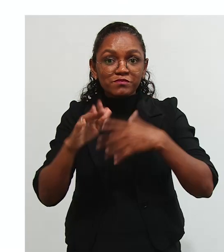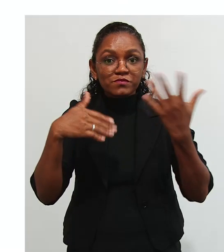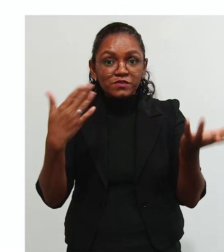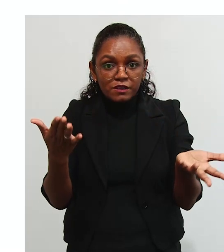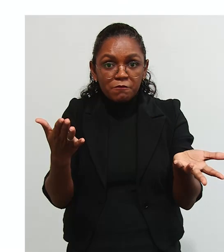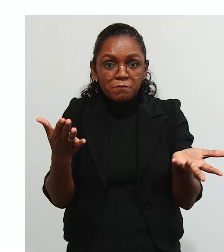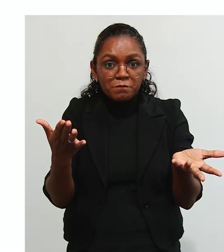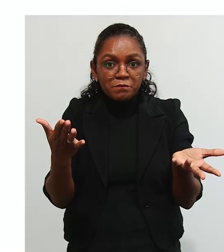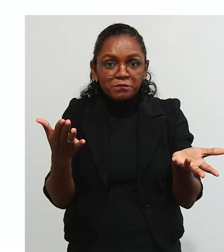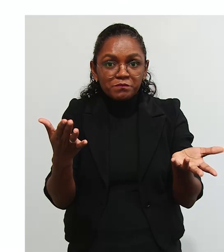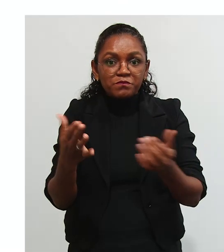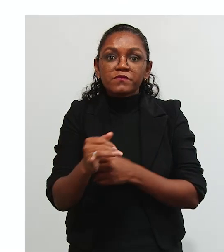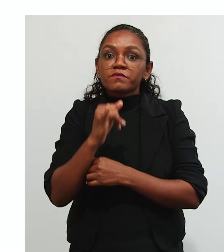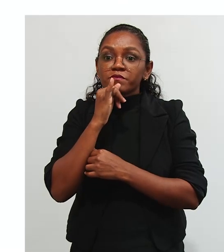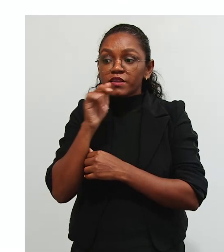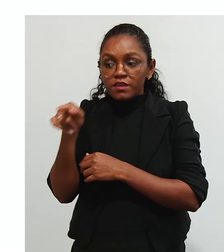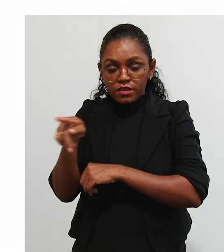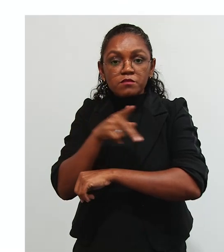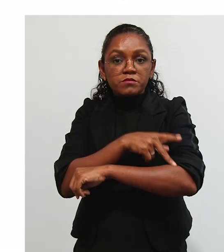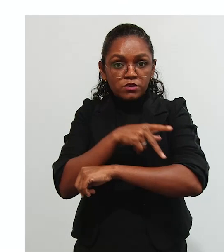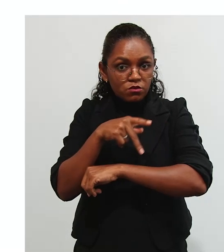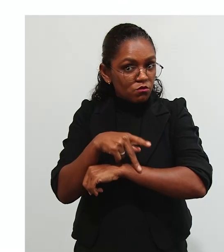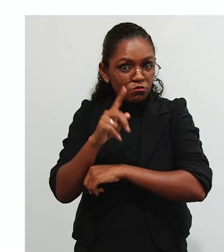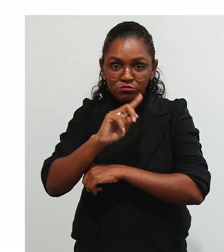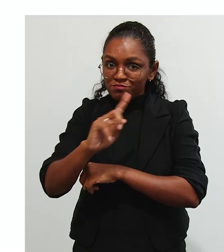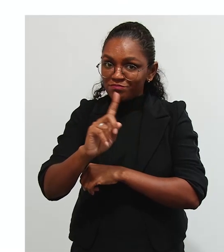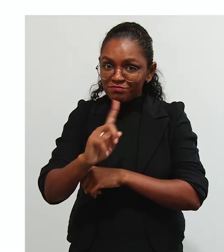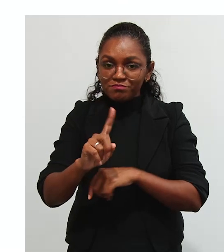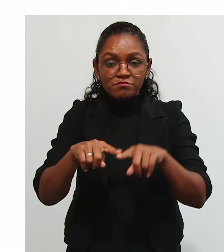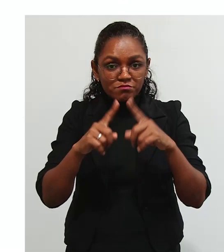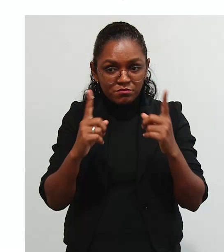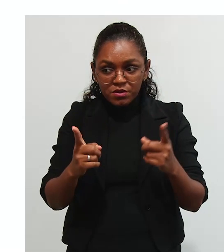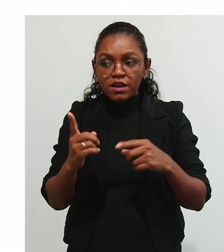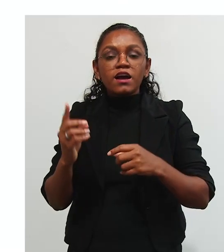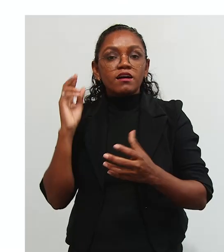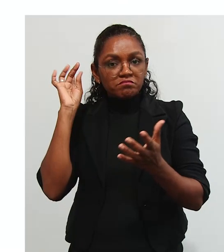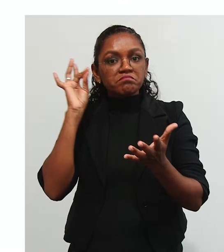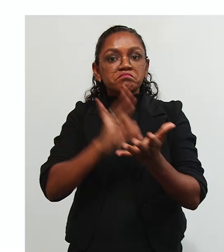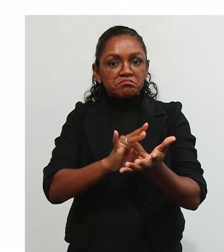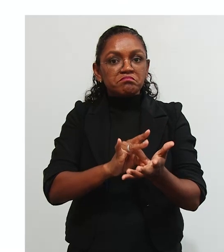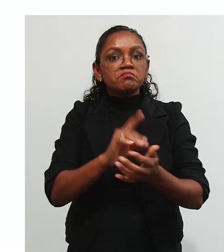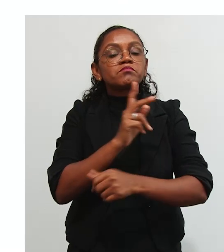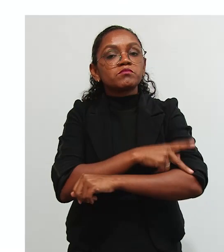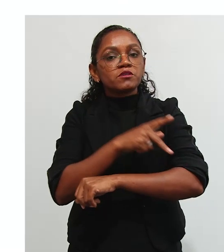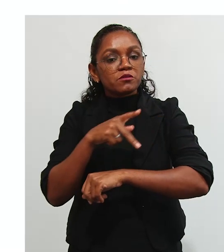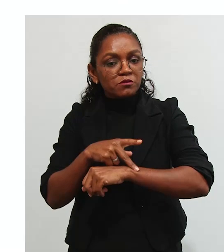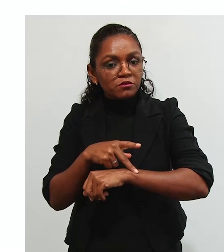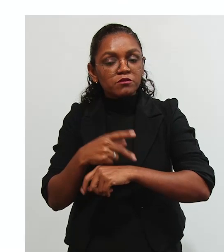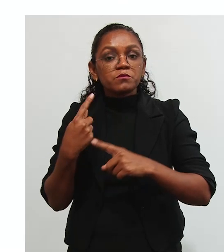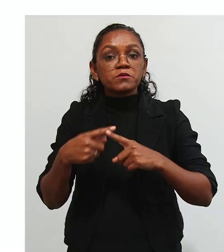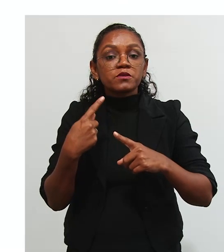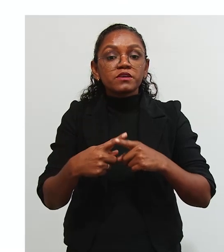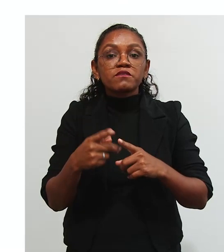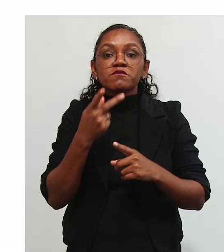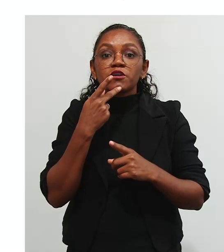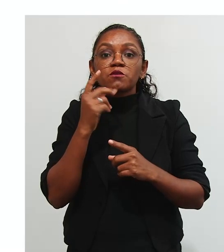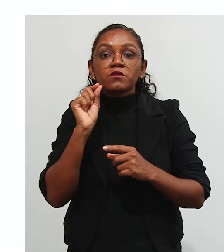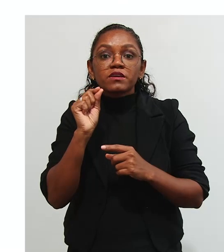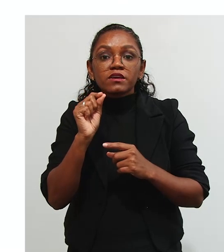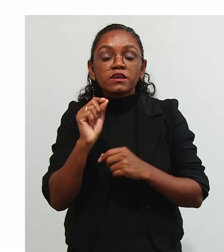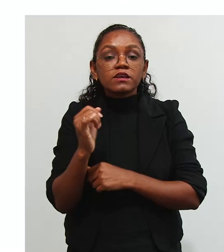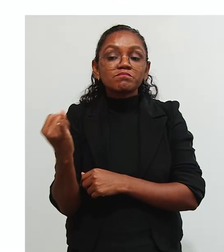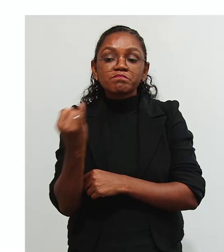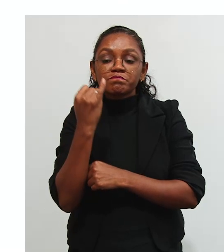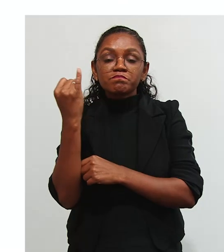praticamente, mesmo não tendo sido um pedagogo, ele realmente era um pedagogo de fato. E ele falava que há uma estreita e